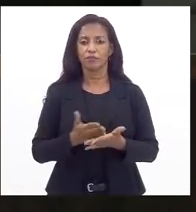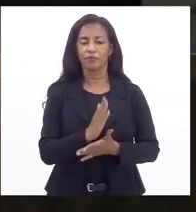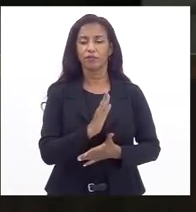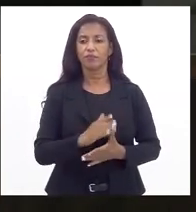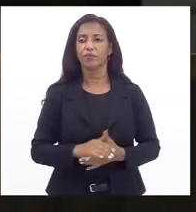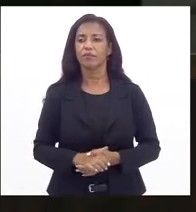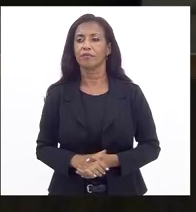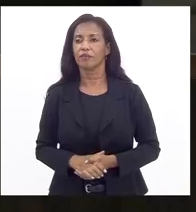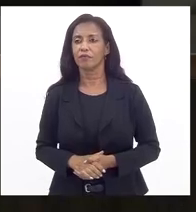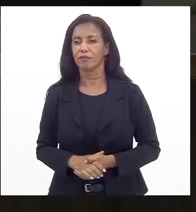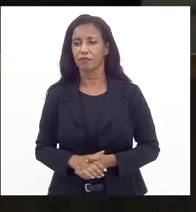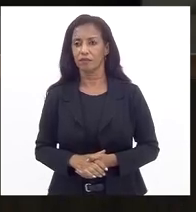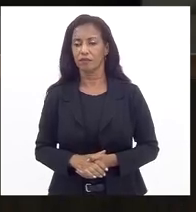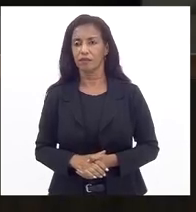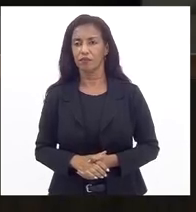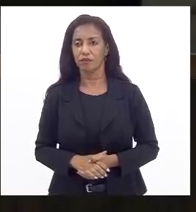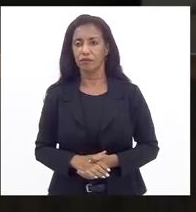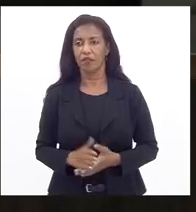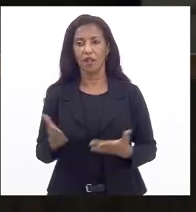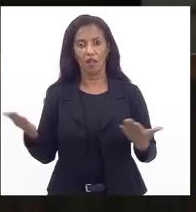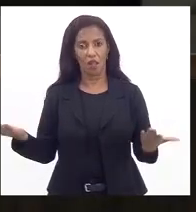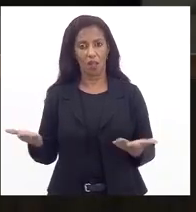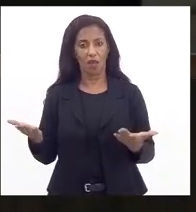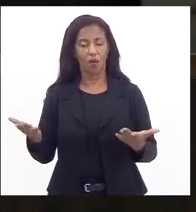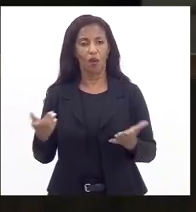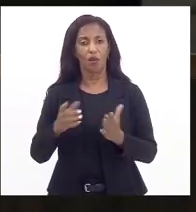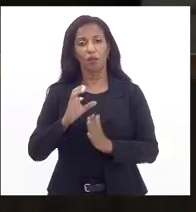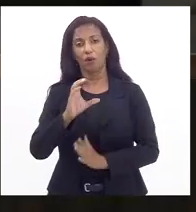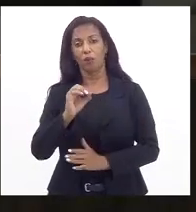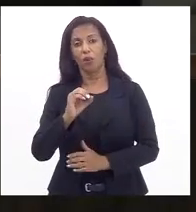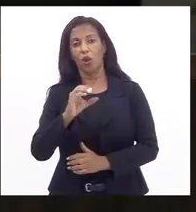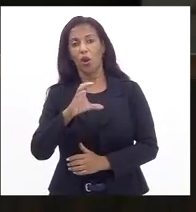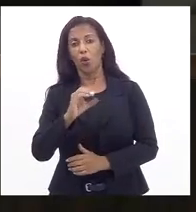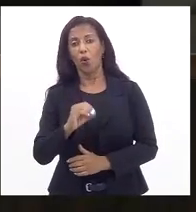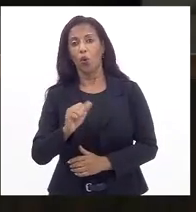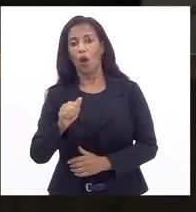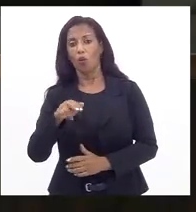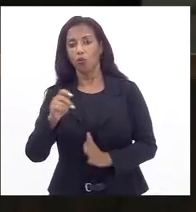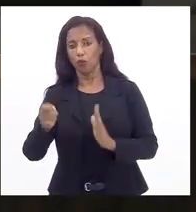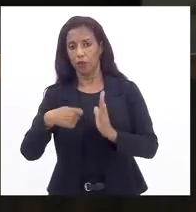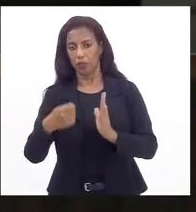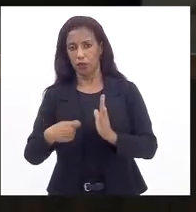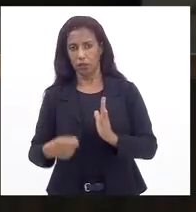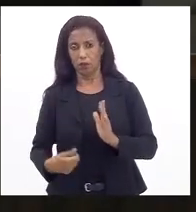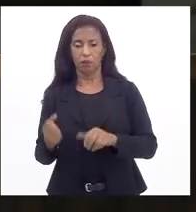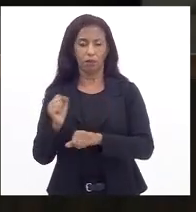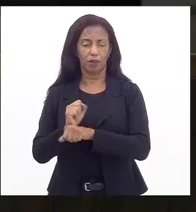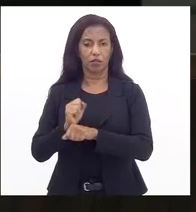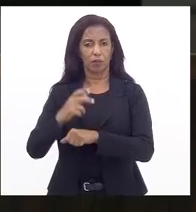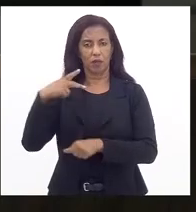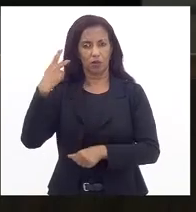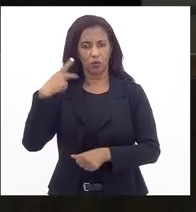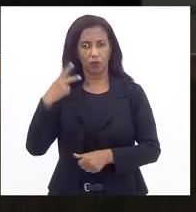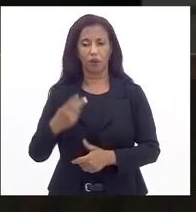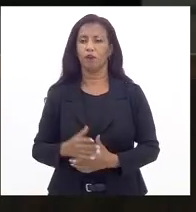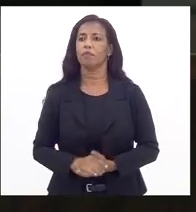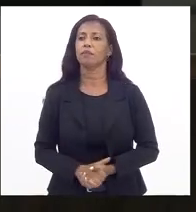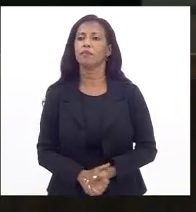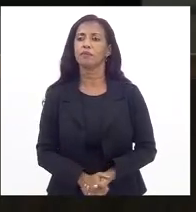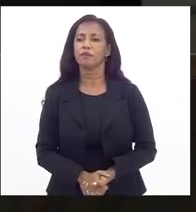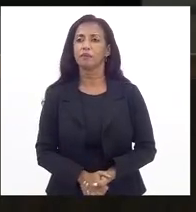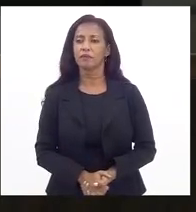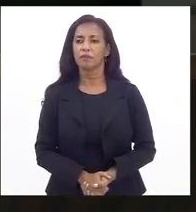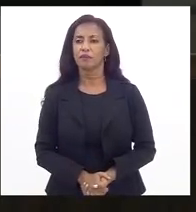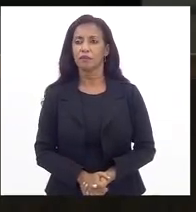aprovado autógrafo eu vou excepcionalmente abrir agora para Consultoria e quanto à espera os parlamentares chegar para discussão das mensagens a gente